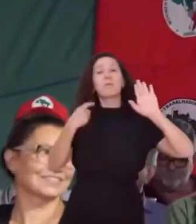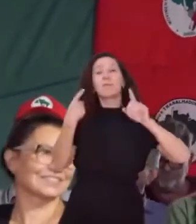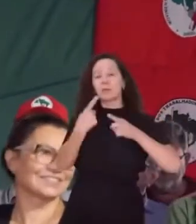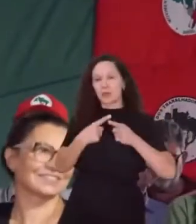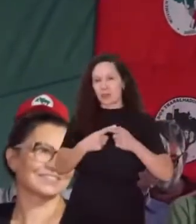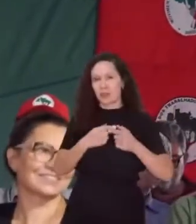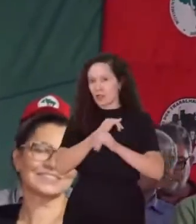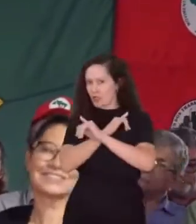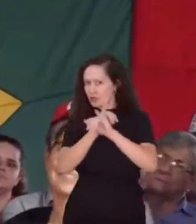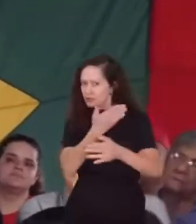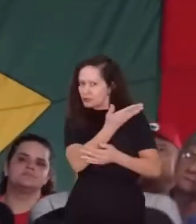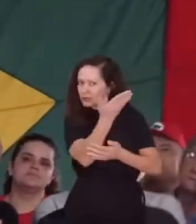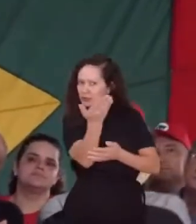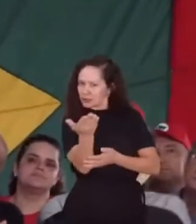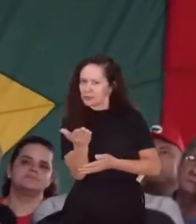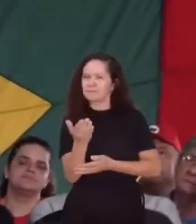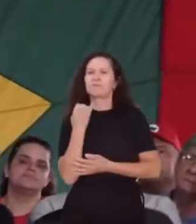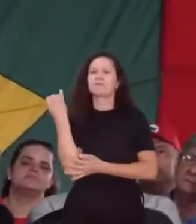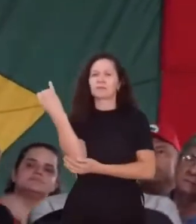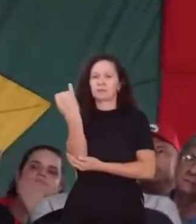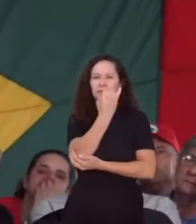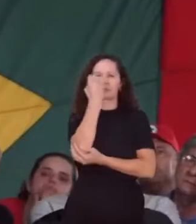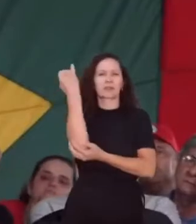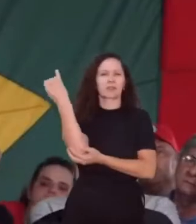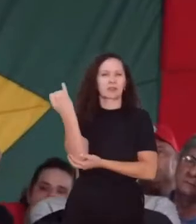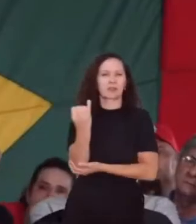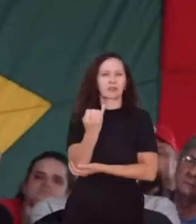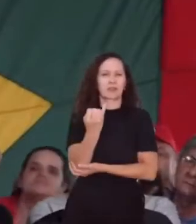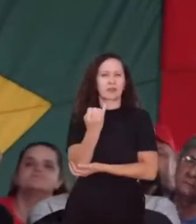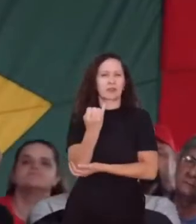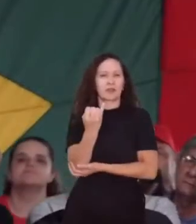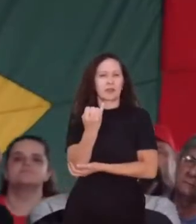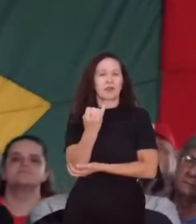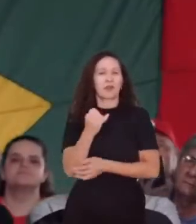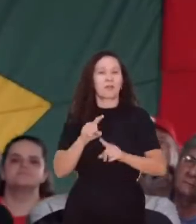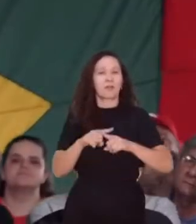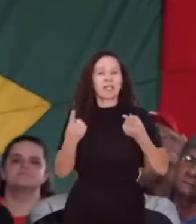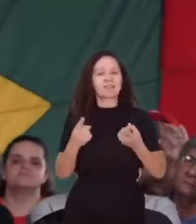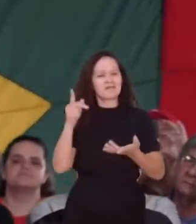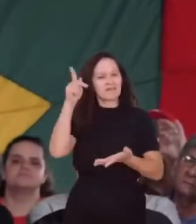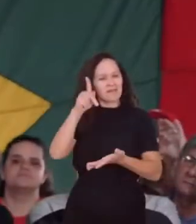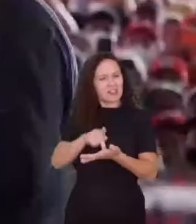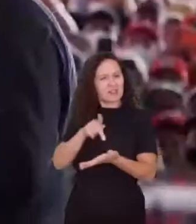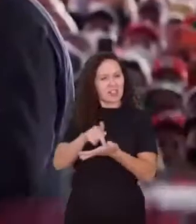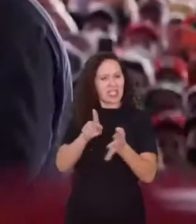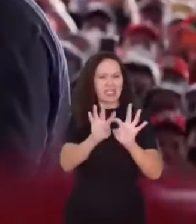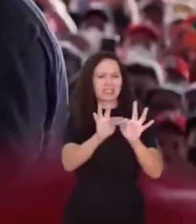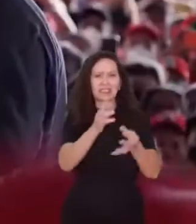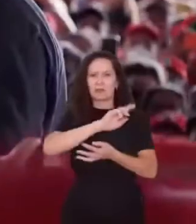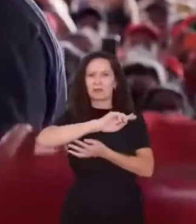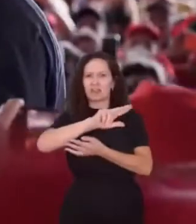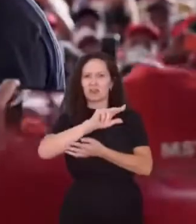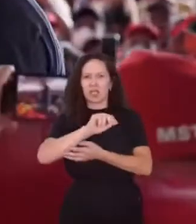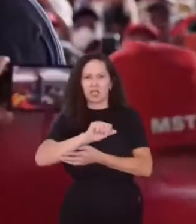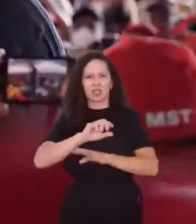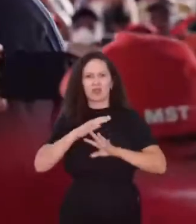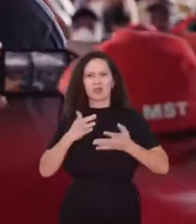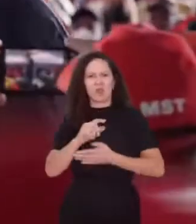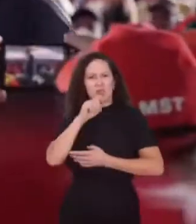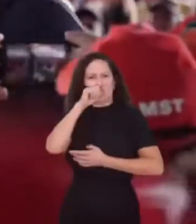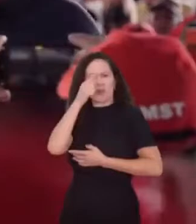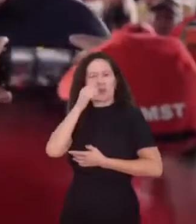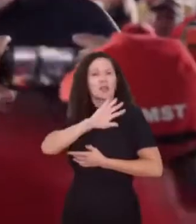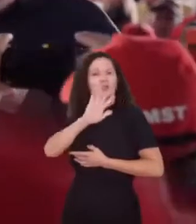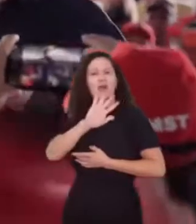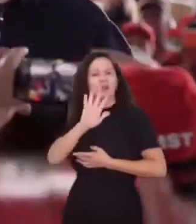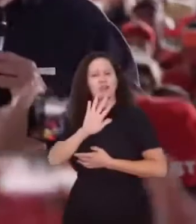coisa sem nenhuma falta de modéstia. Isso aqui não é arrogância, não, Bela. Isso aqui não é arrogância, Eduardo.